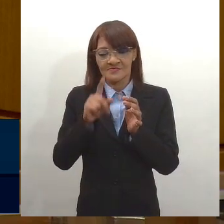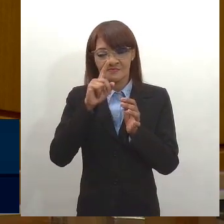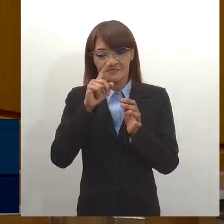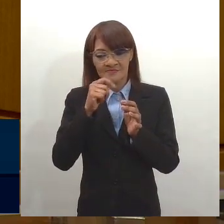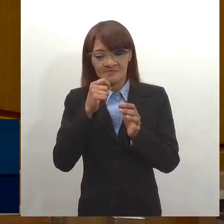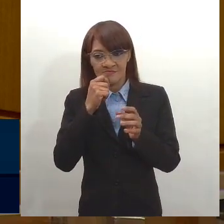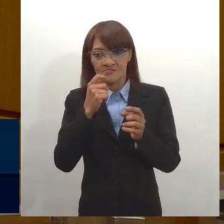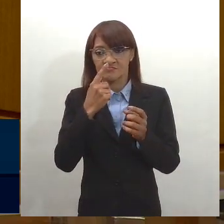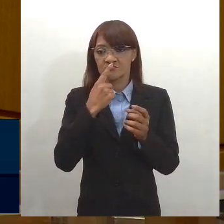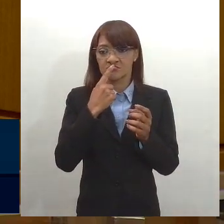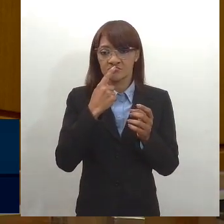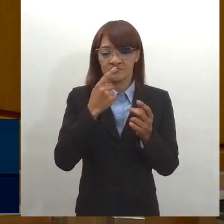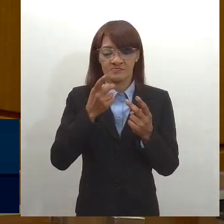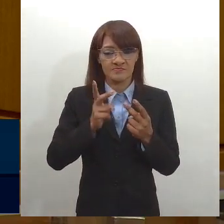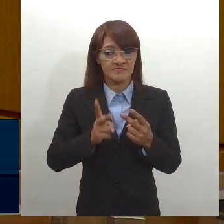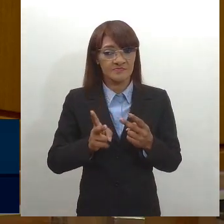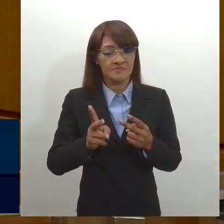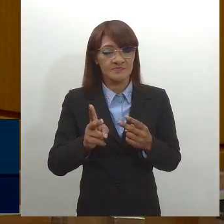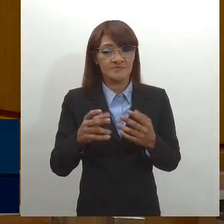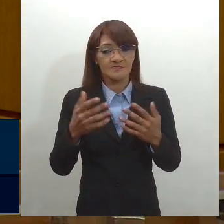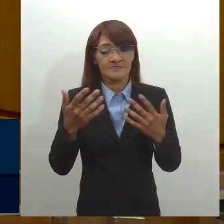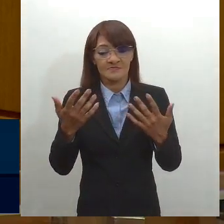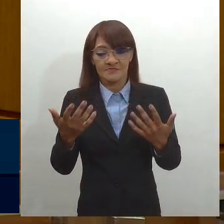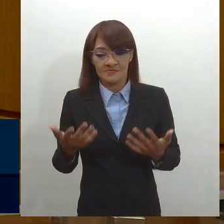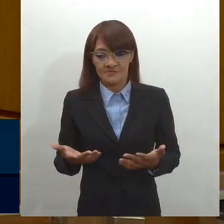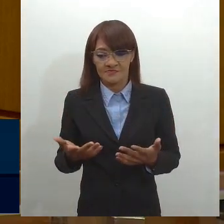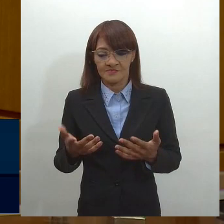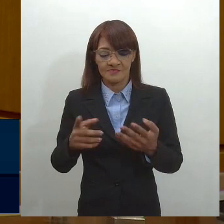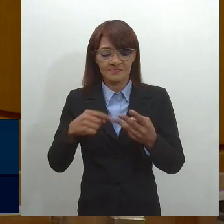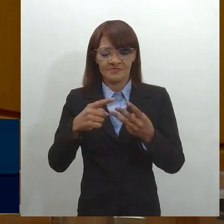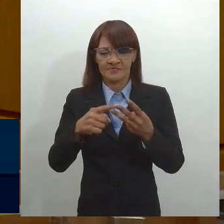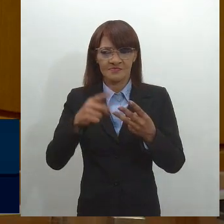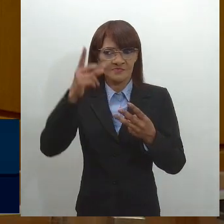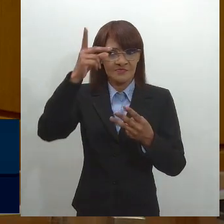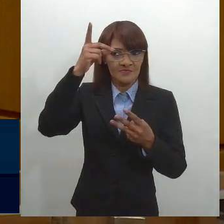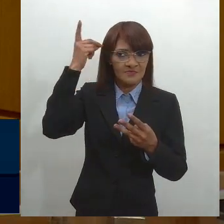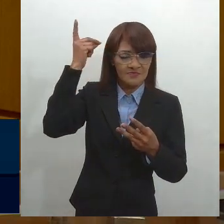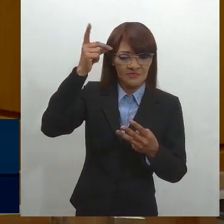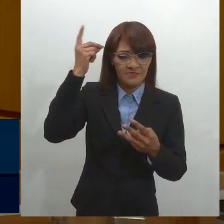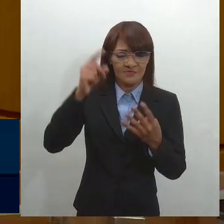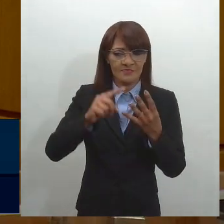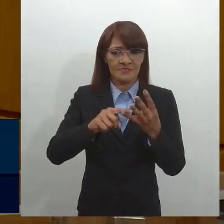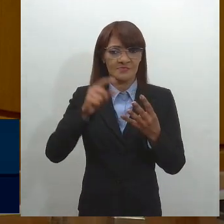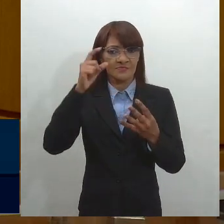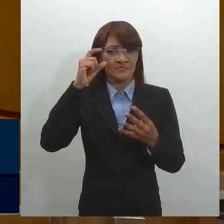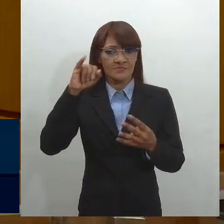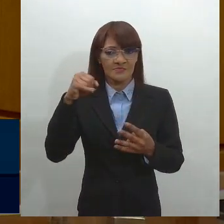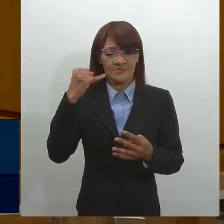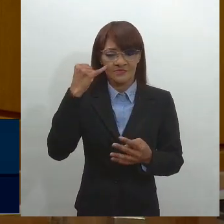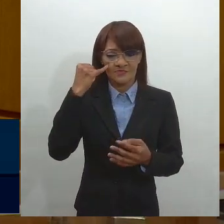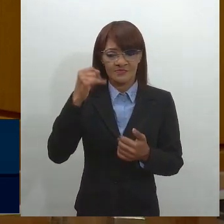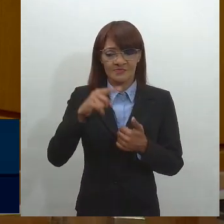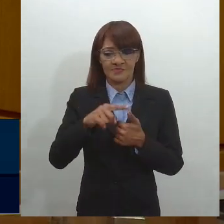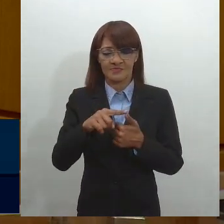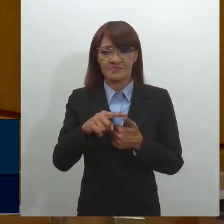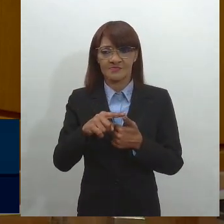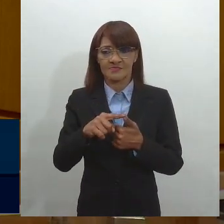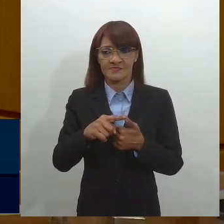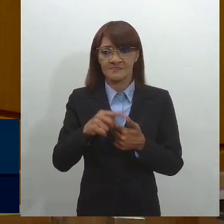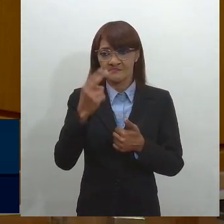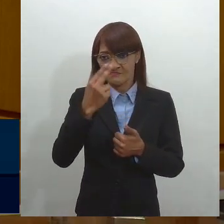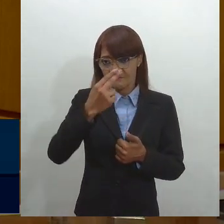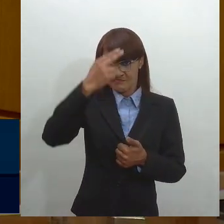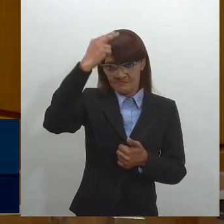muito. Veio Marcelo Deda, Jackson Barreto, Belivaldo e agora o governador Fábio Mitidieri. Eu